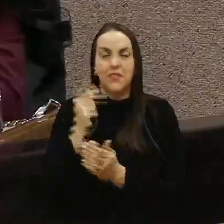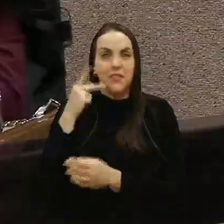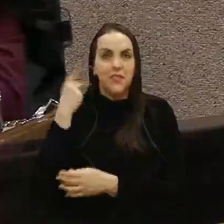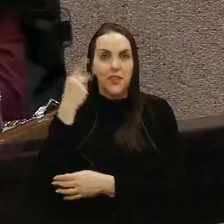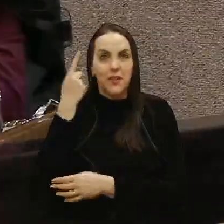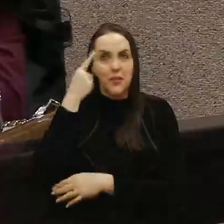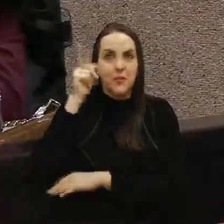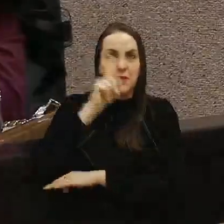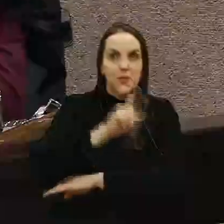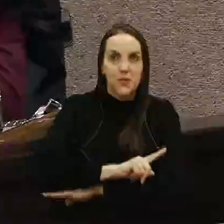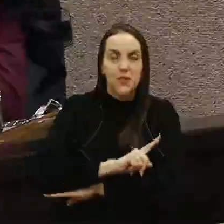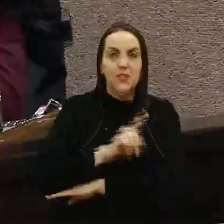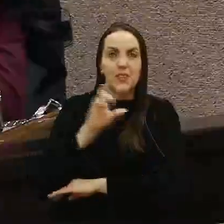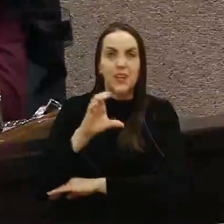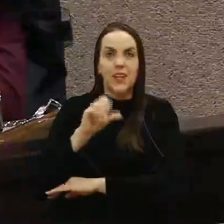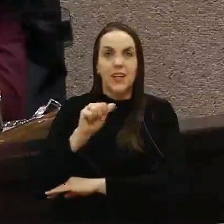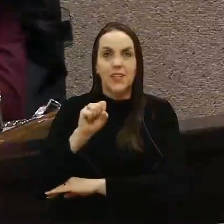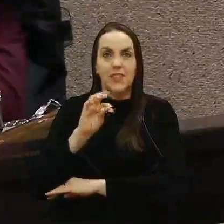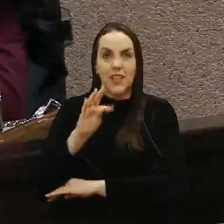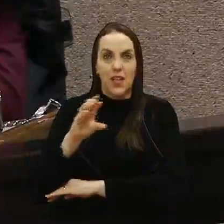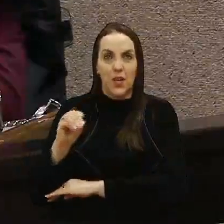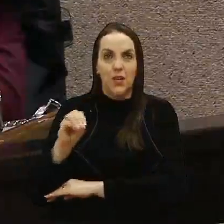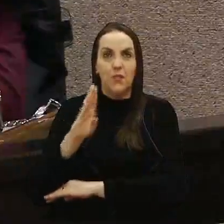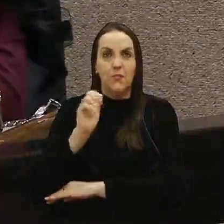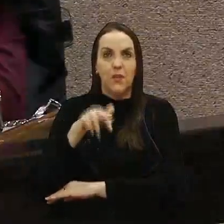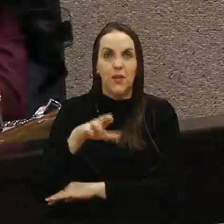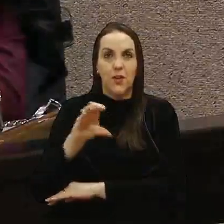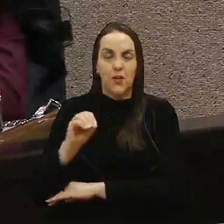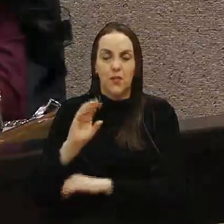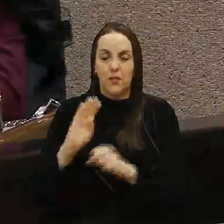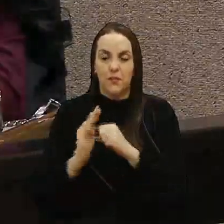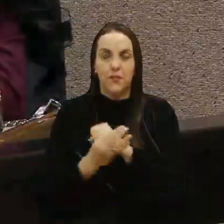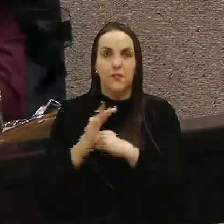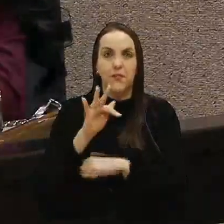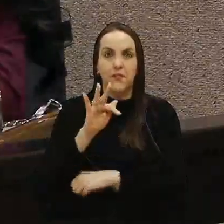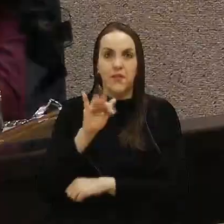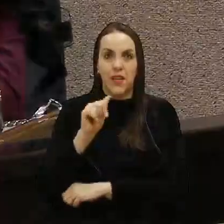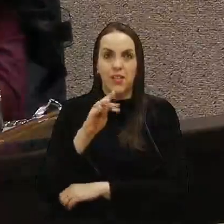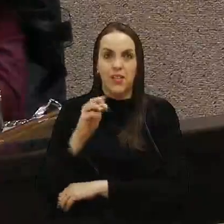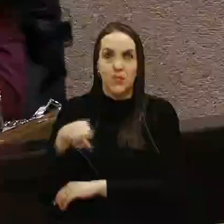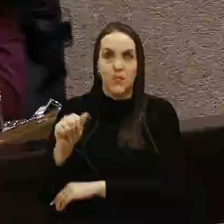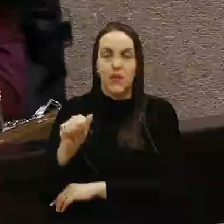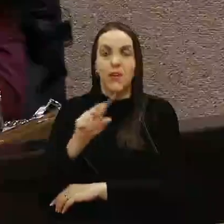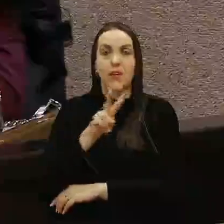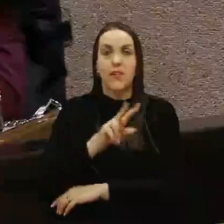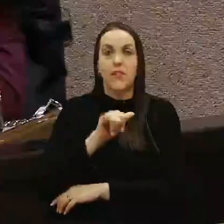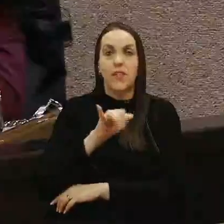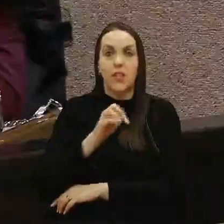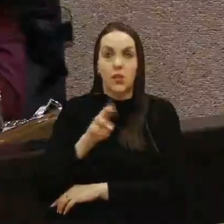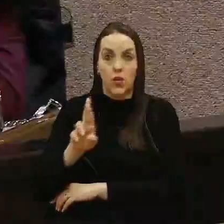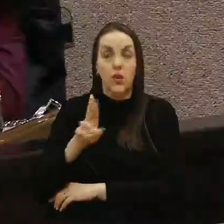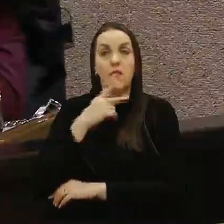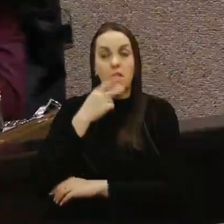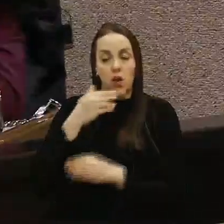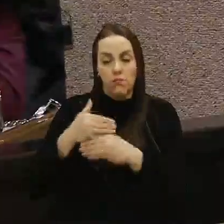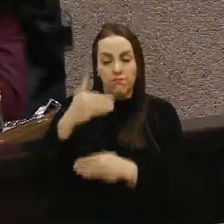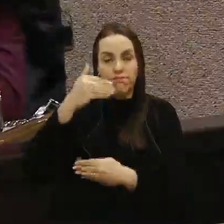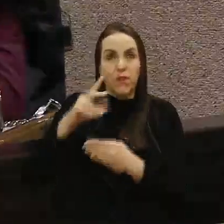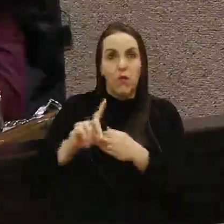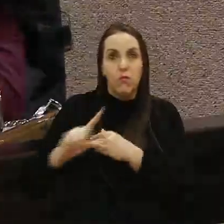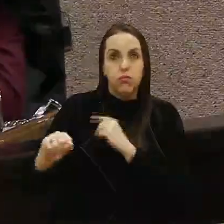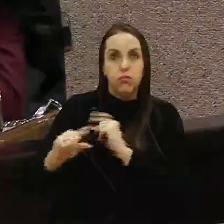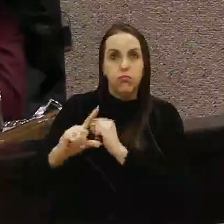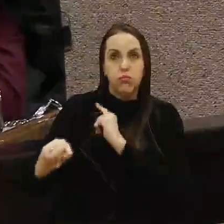por um dia lá do Castelo Branco, do bairro Fátima, o Vitor, né, que falou sobre a evacuação da represa. Então, temas